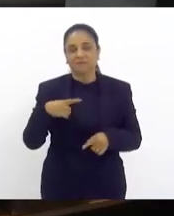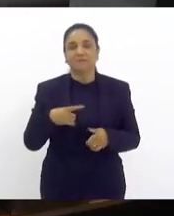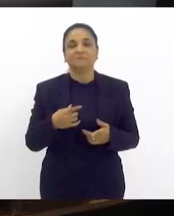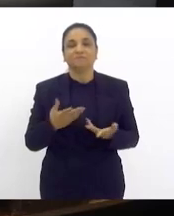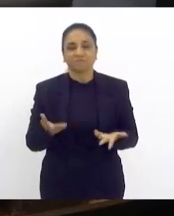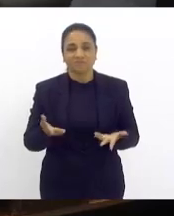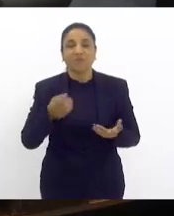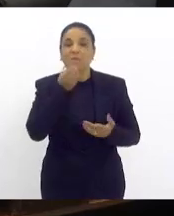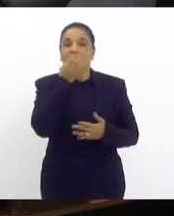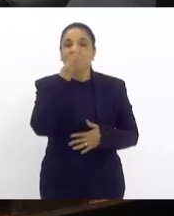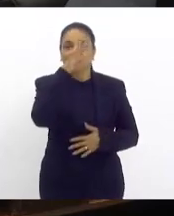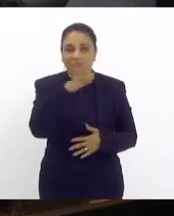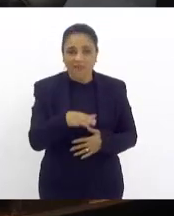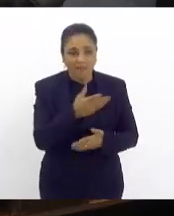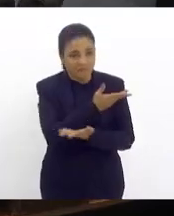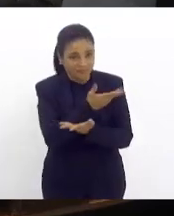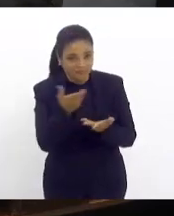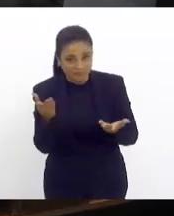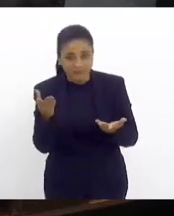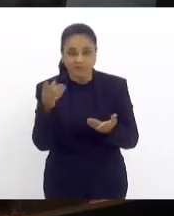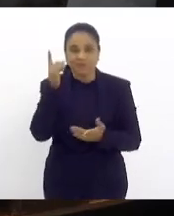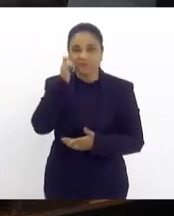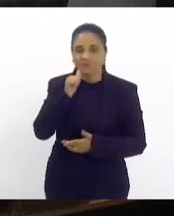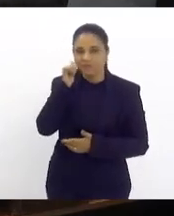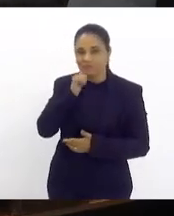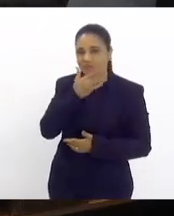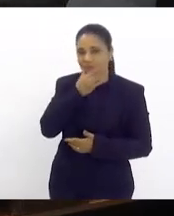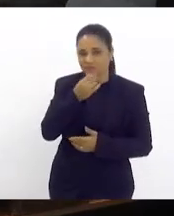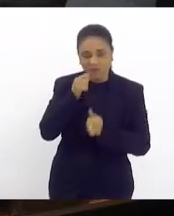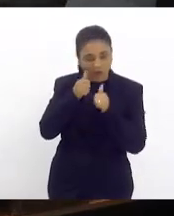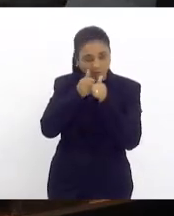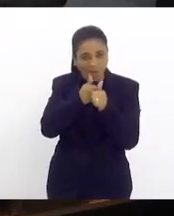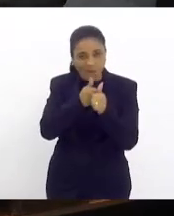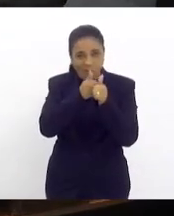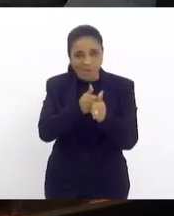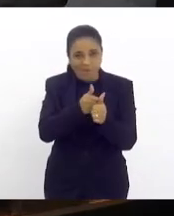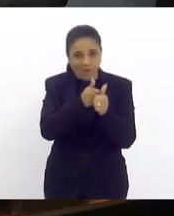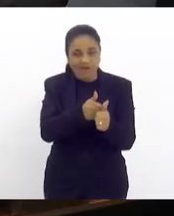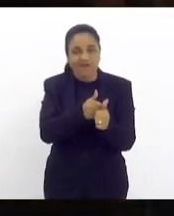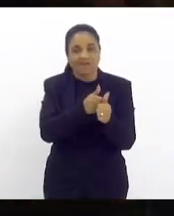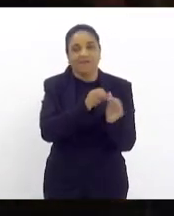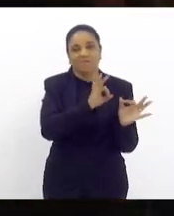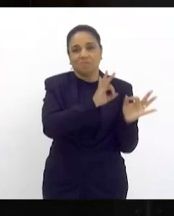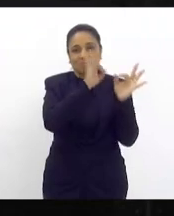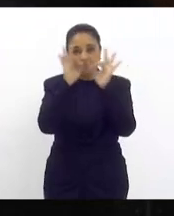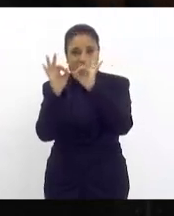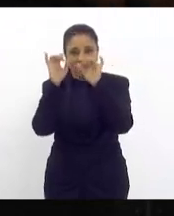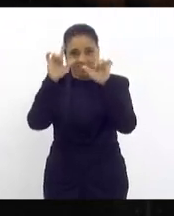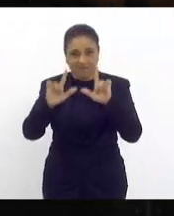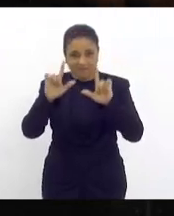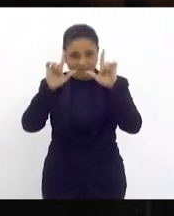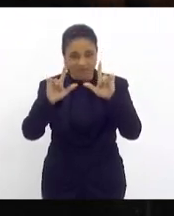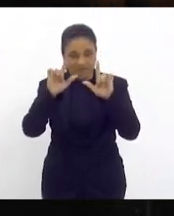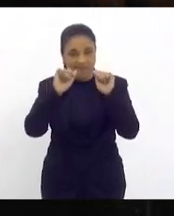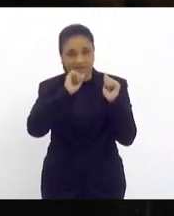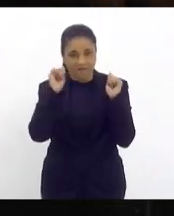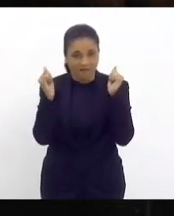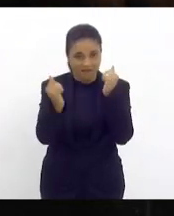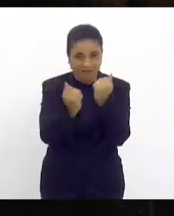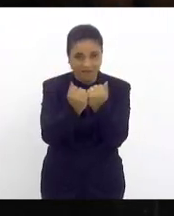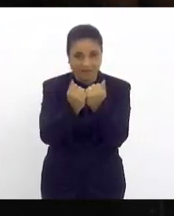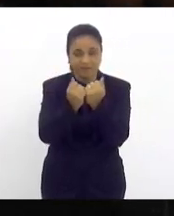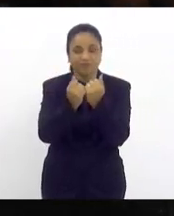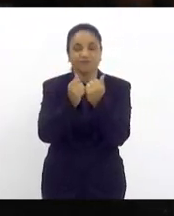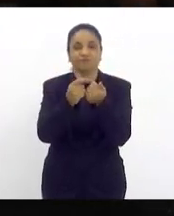Boa tarde a todos todas a quem acompanha aqui o nosso plenário acompanha também pela TV alerj começamos